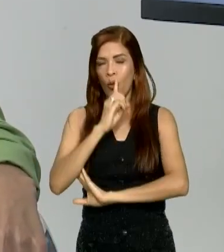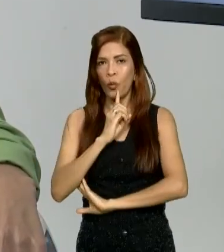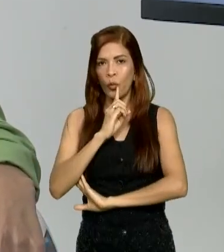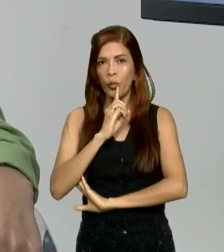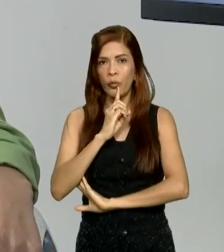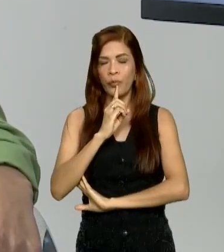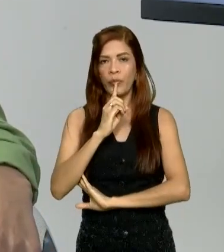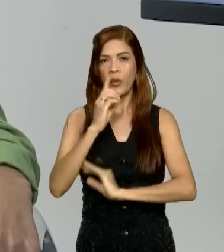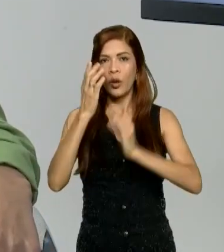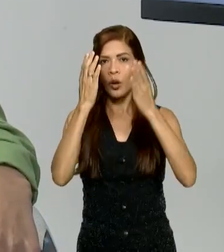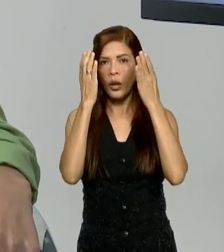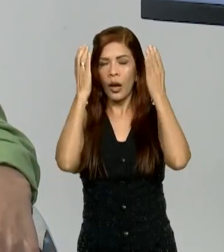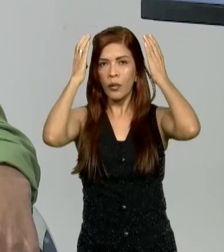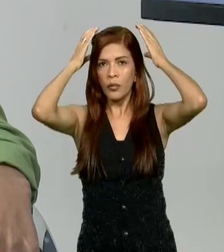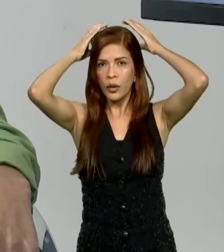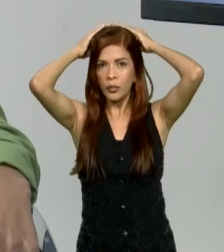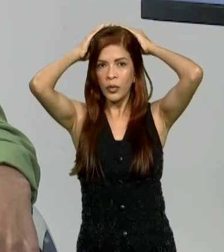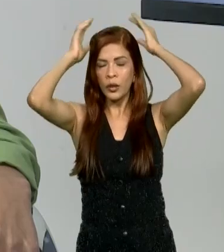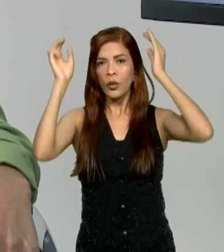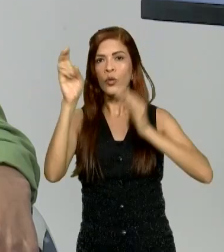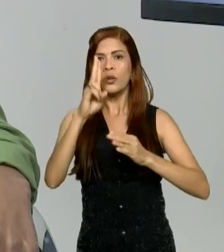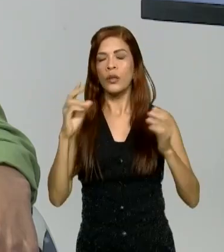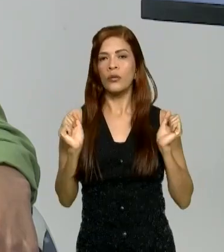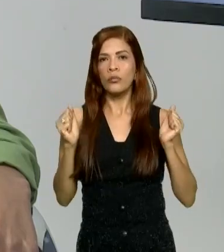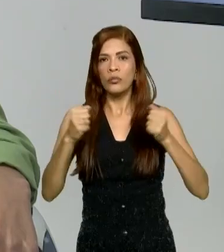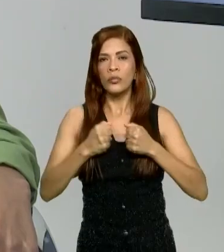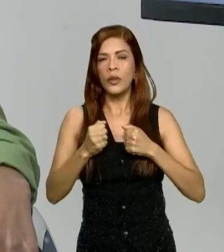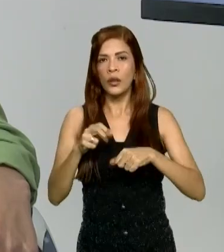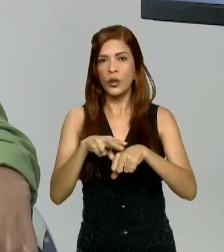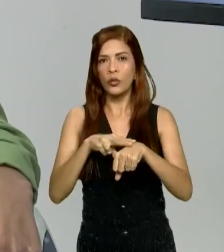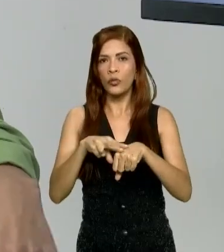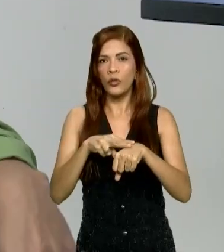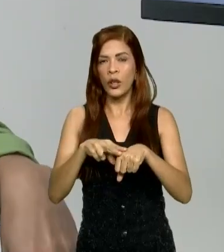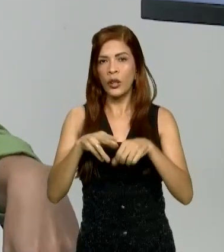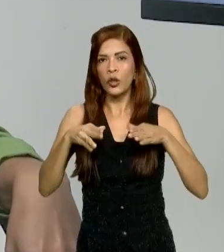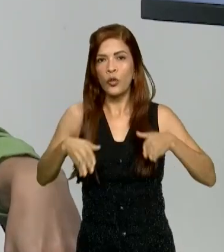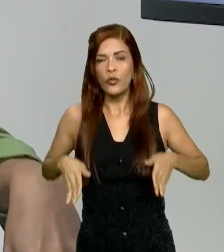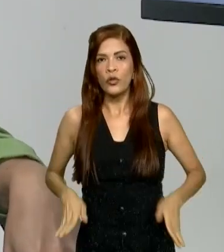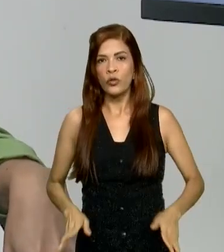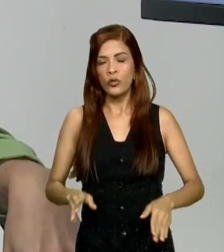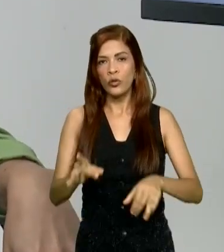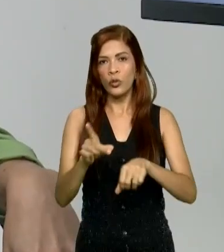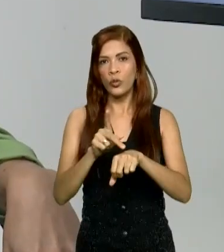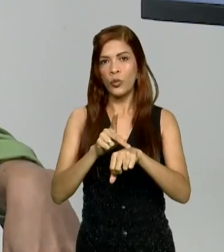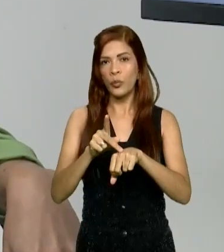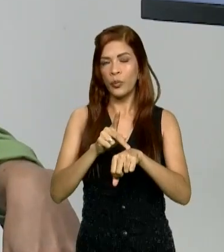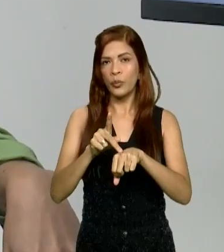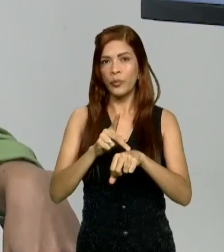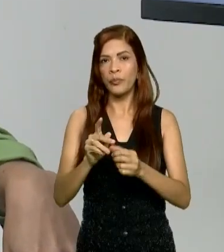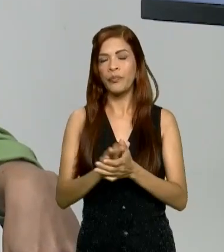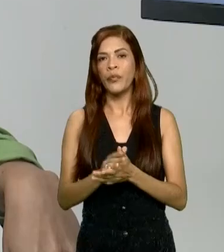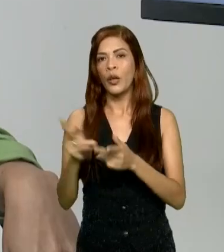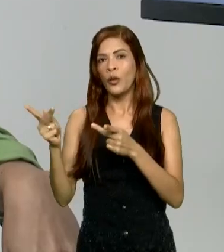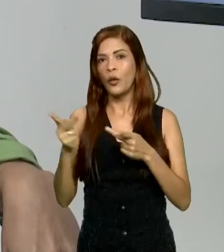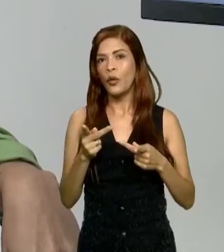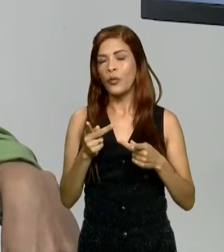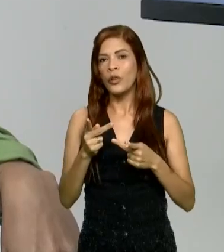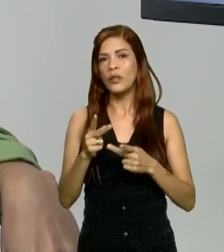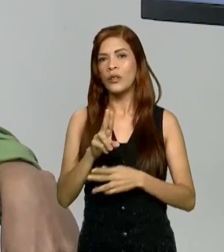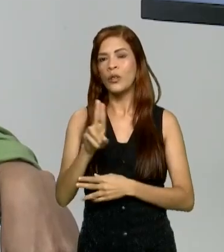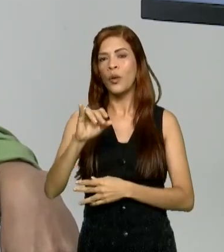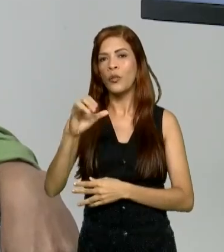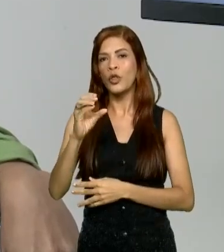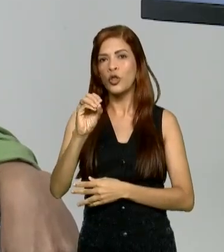cabelo preso, usando um terno verde e um vestido preto. A convidada do Toda Mulher de hoje é